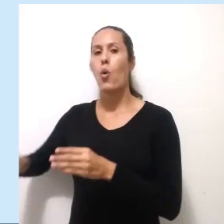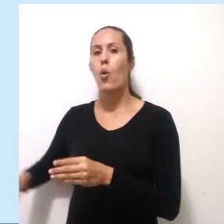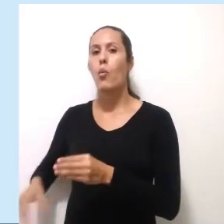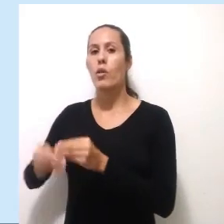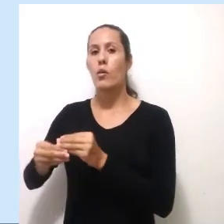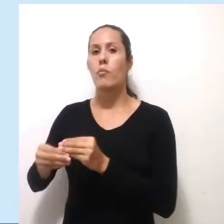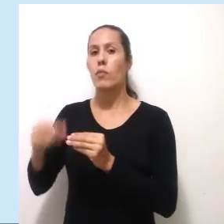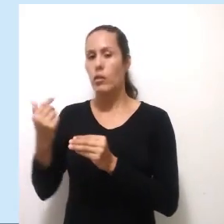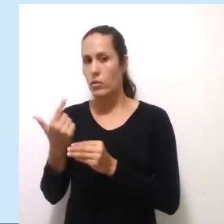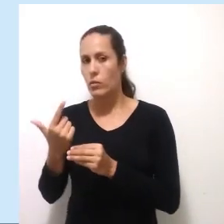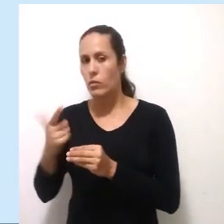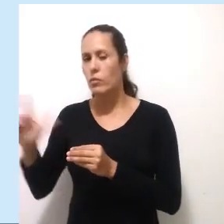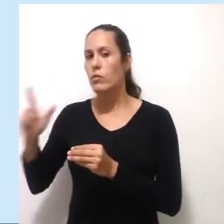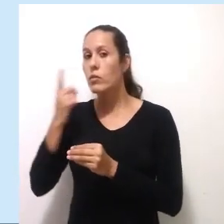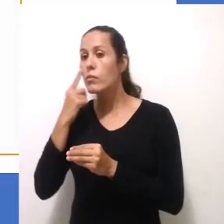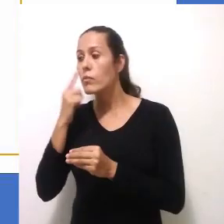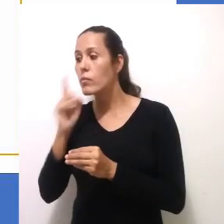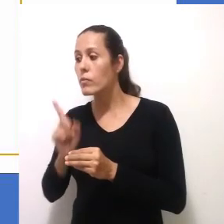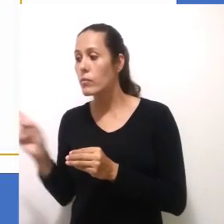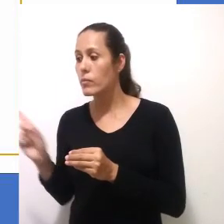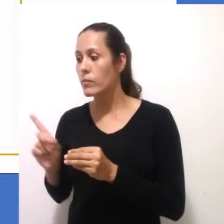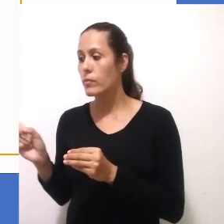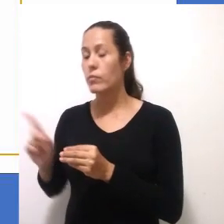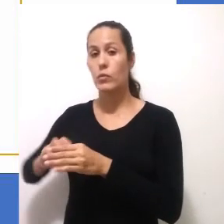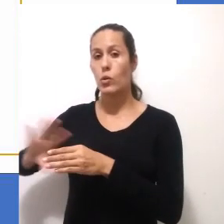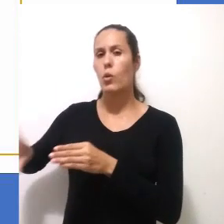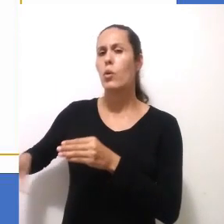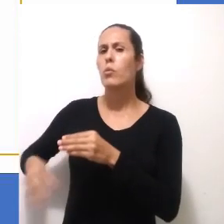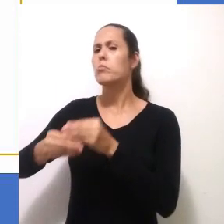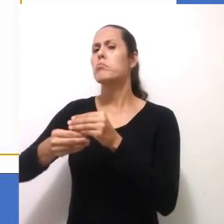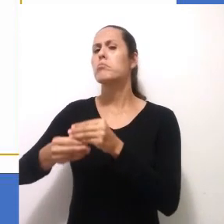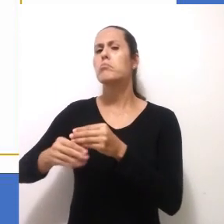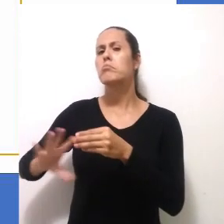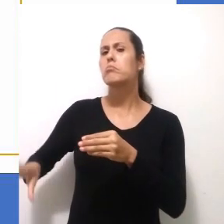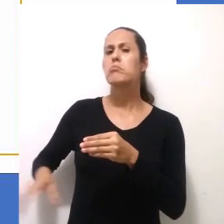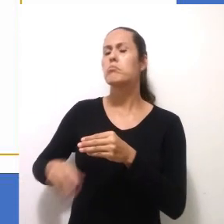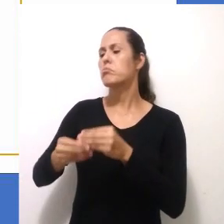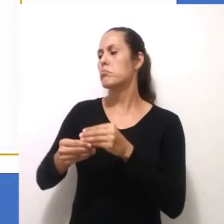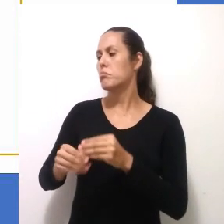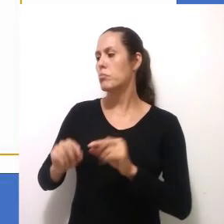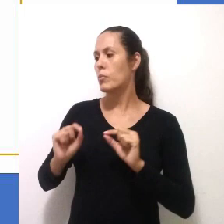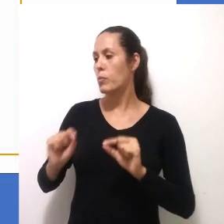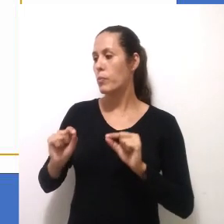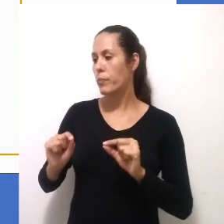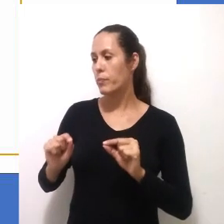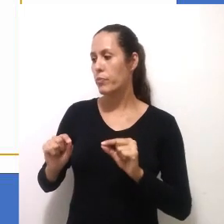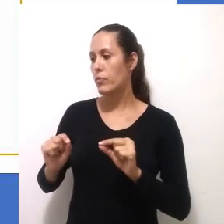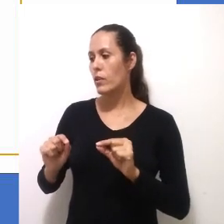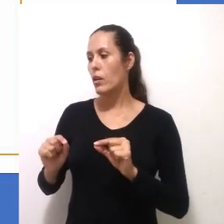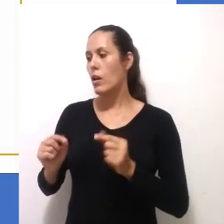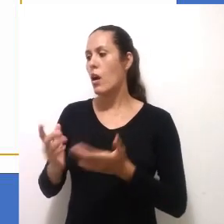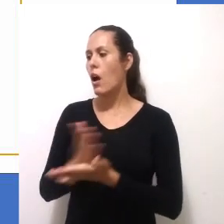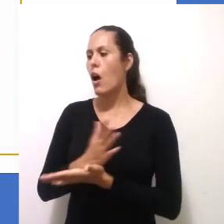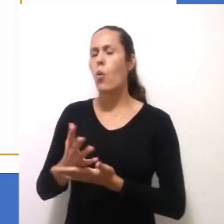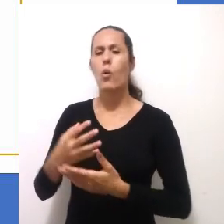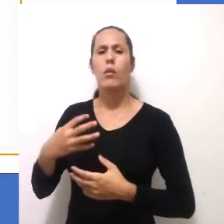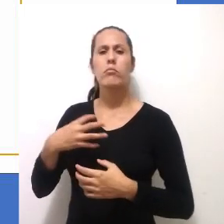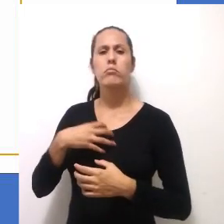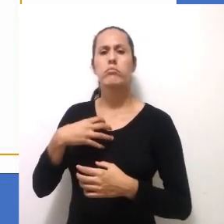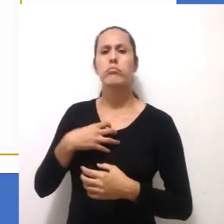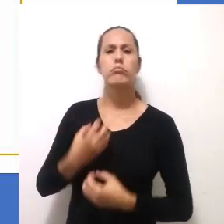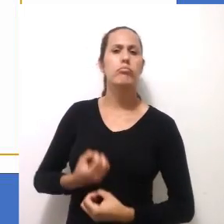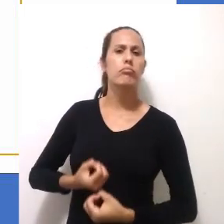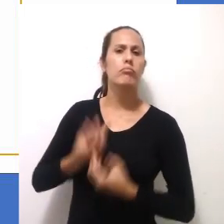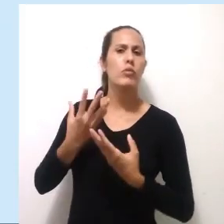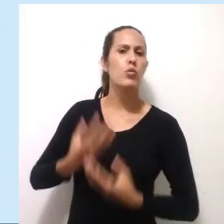vai ver na próxima tela. Os complementos são as time expressions, as expressões